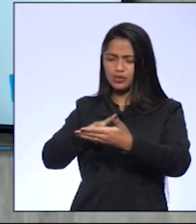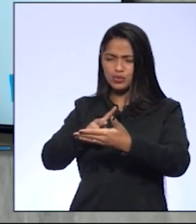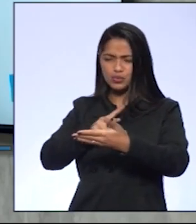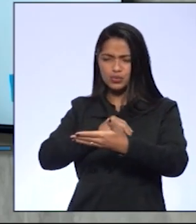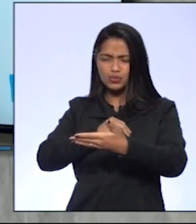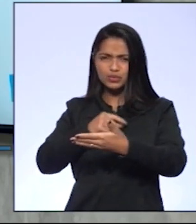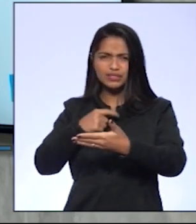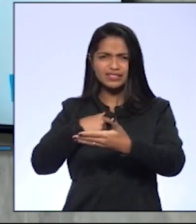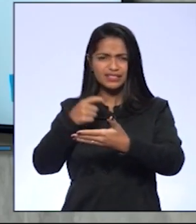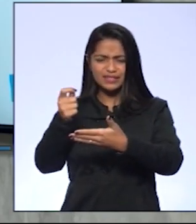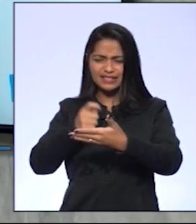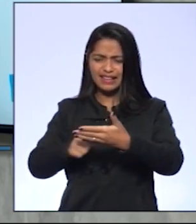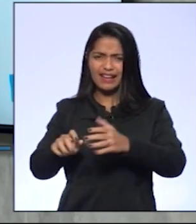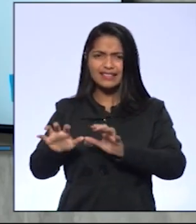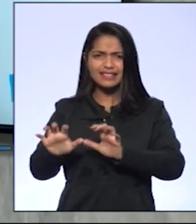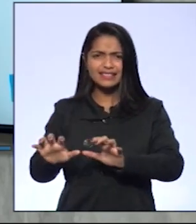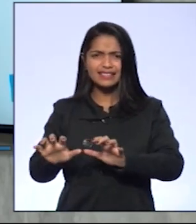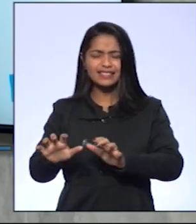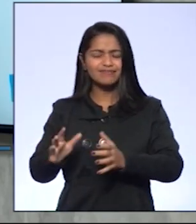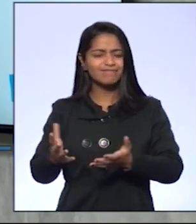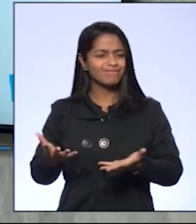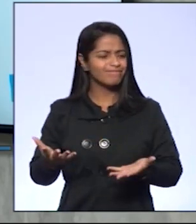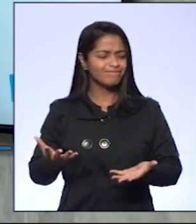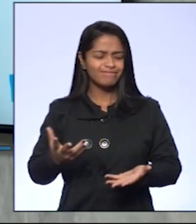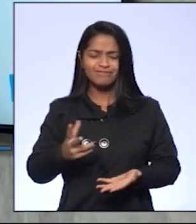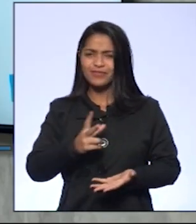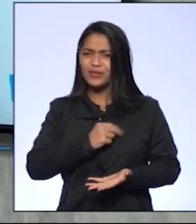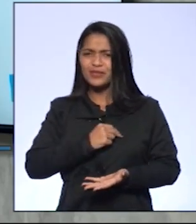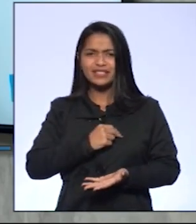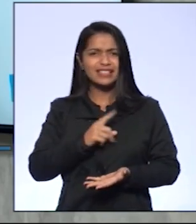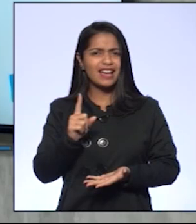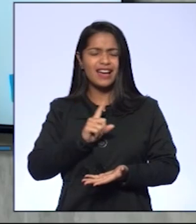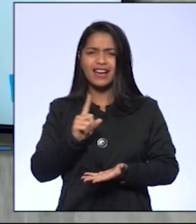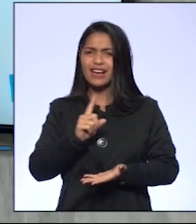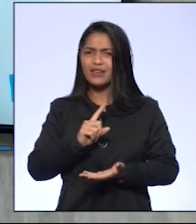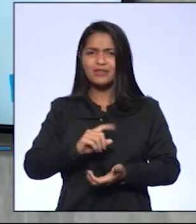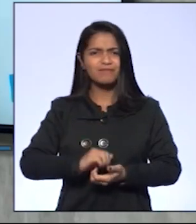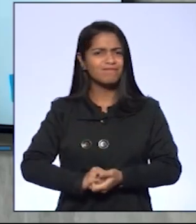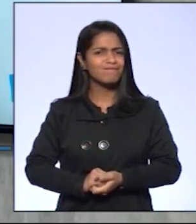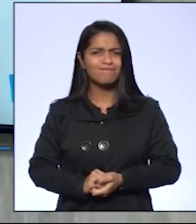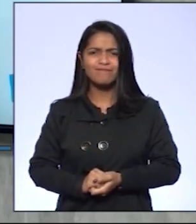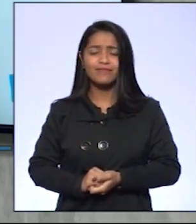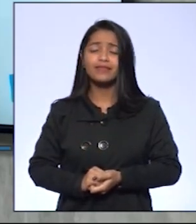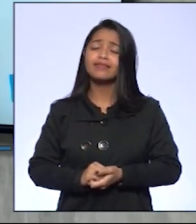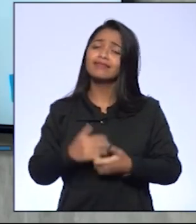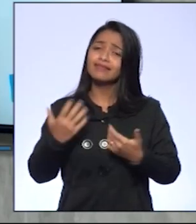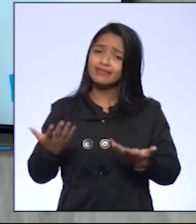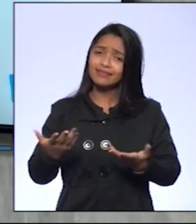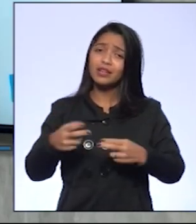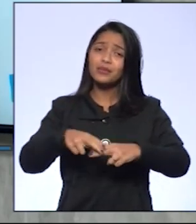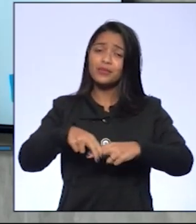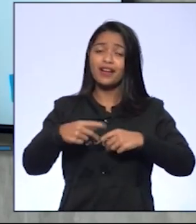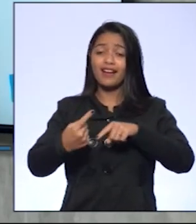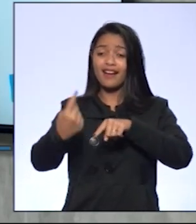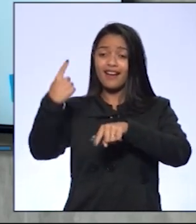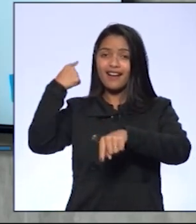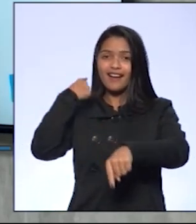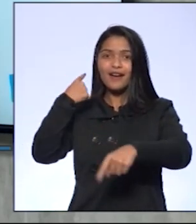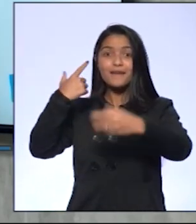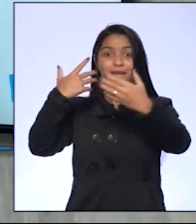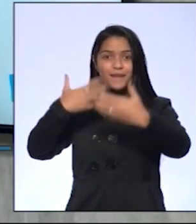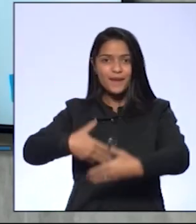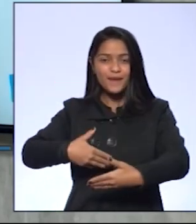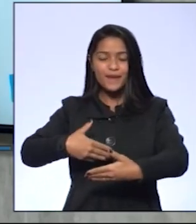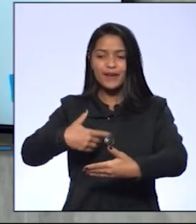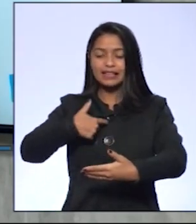desse jeito? Nossa, mas não é possível. Não! É que o estresse e o momento da escrita pode